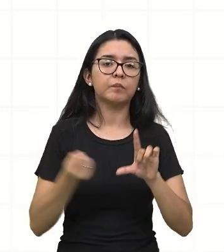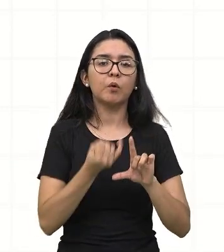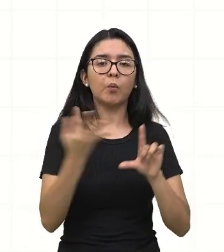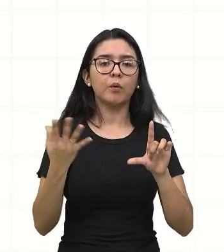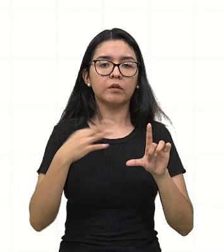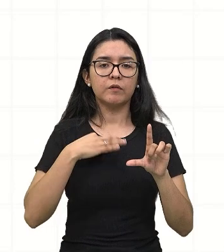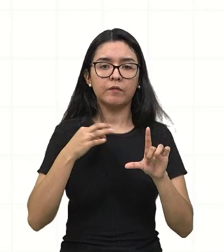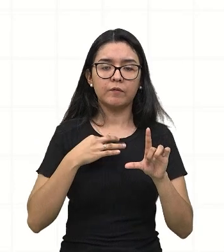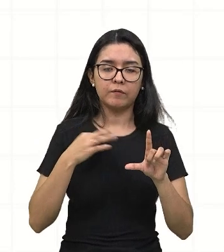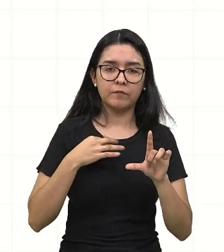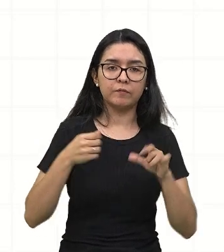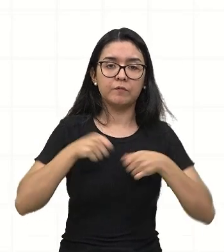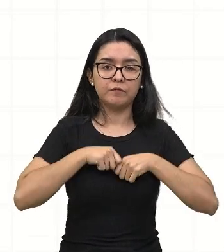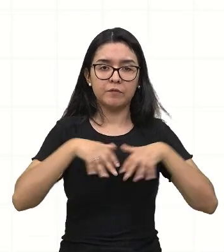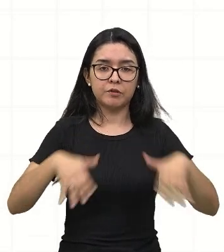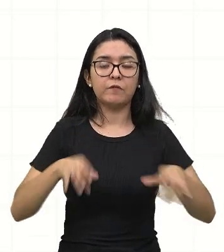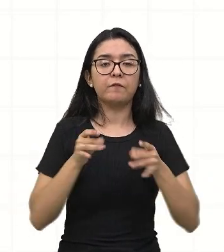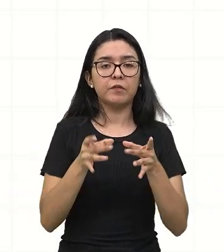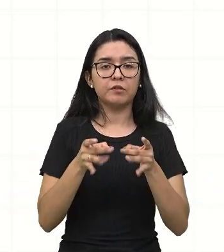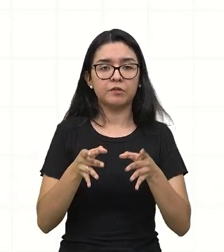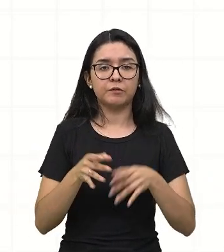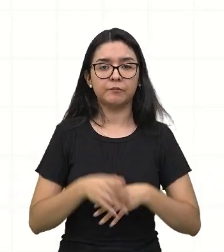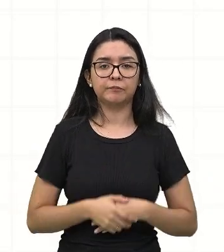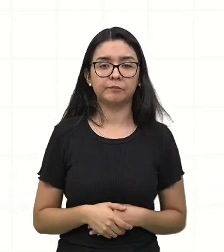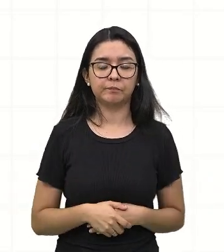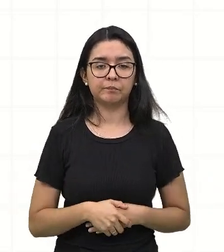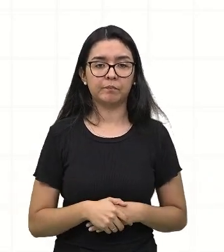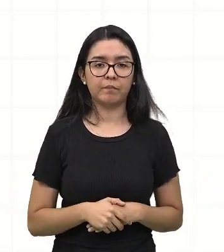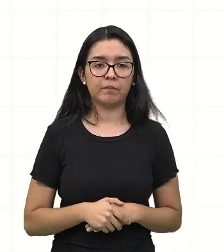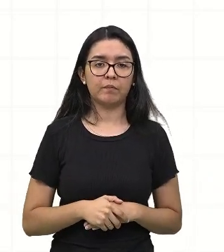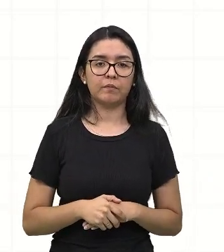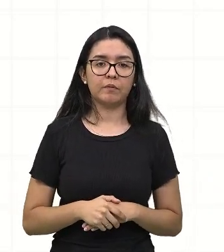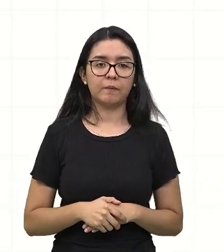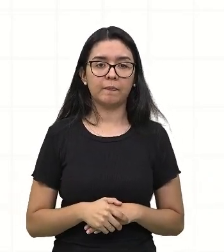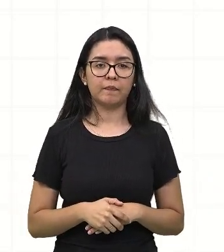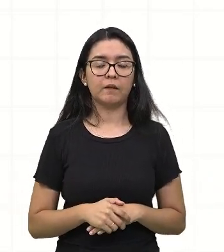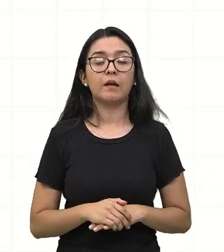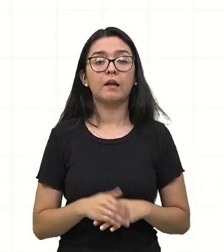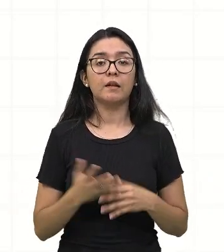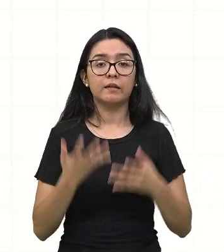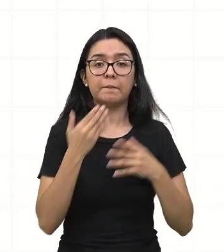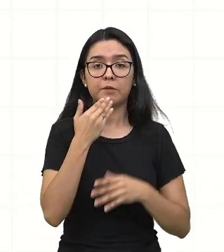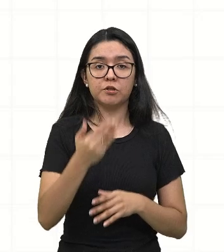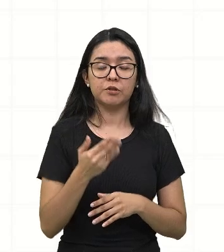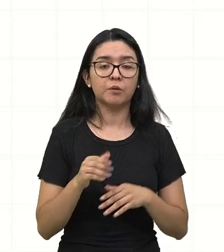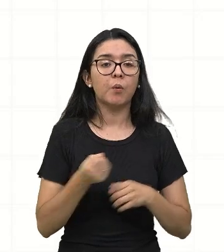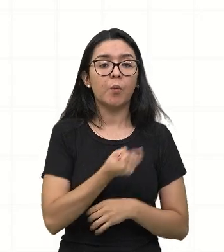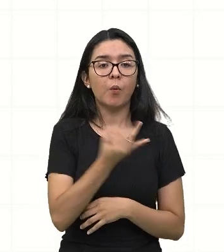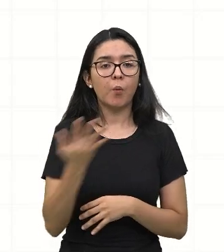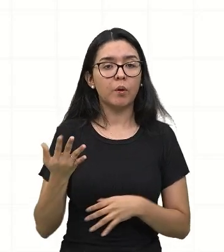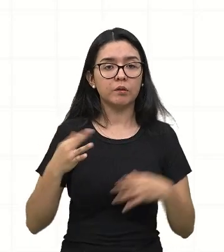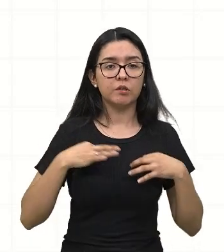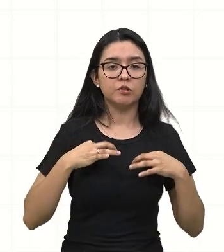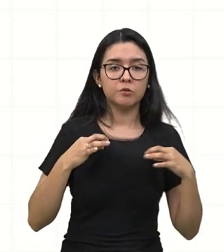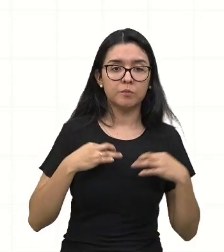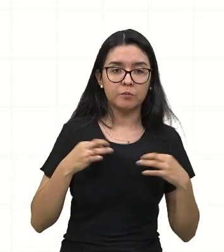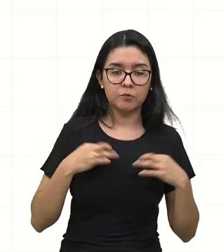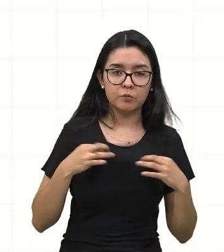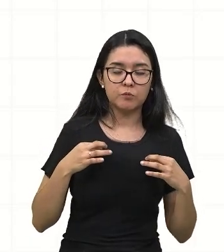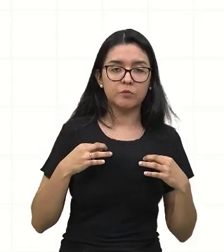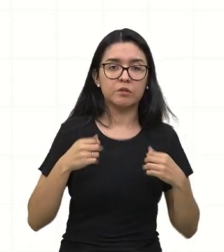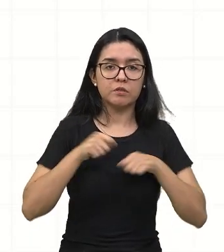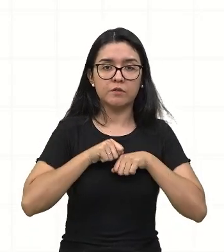e vestidos vendidos. Atenção, quer que você diga quantas blusas e quantos vestidos